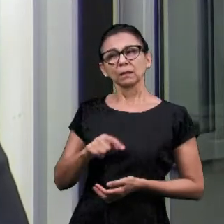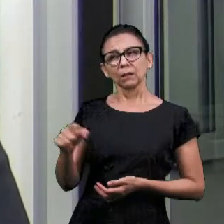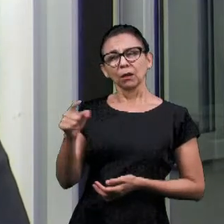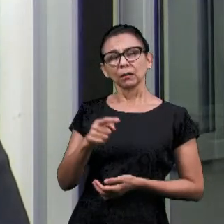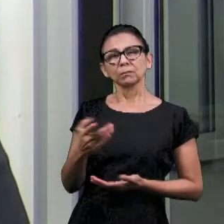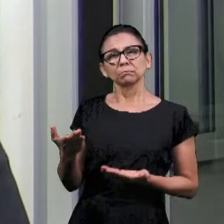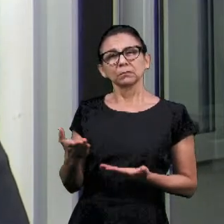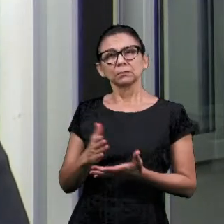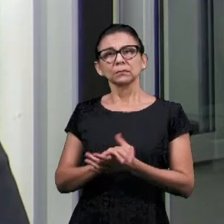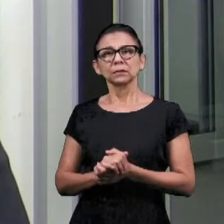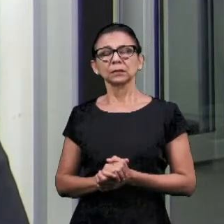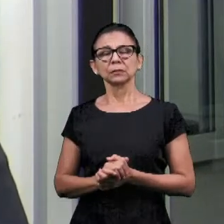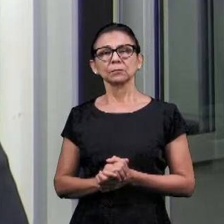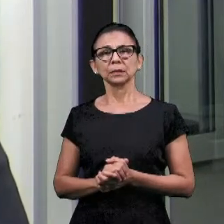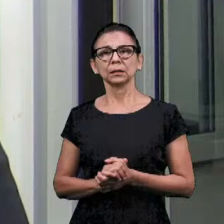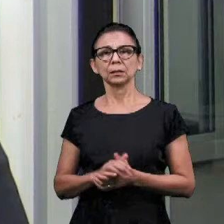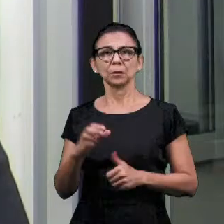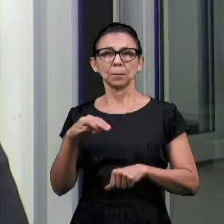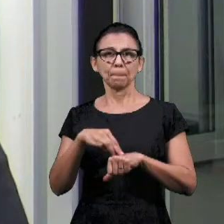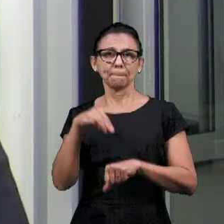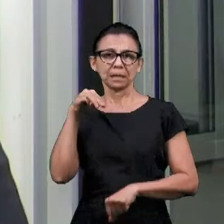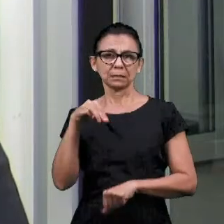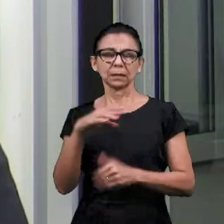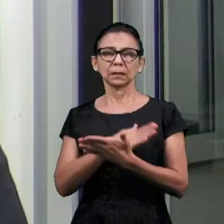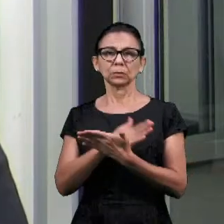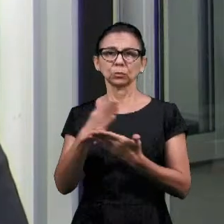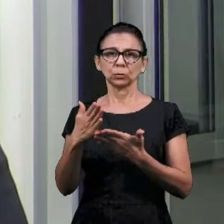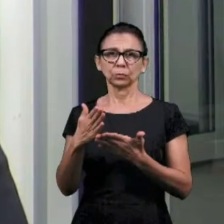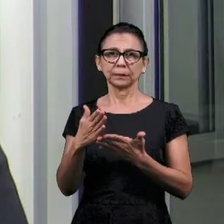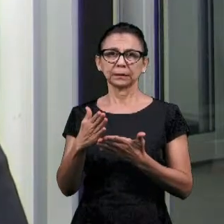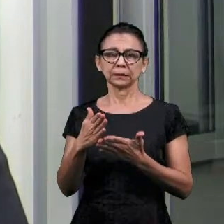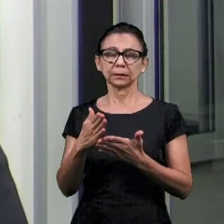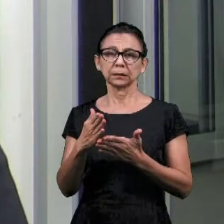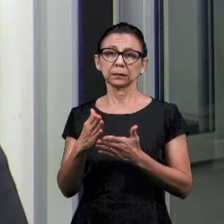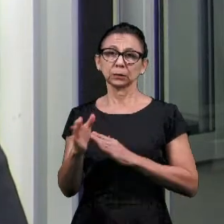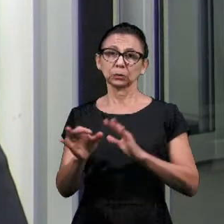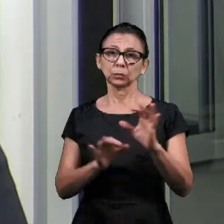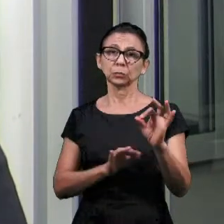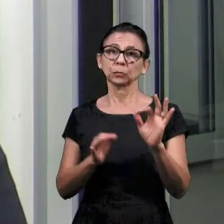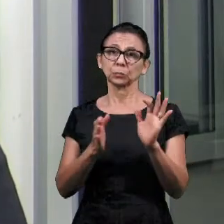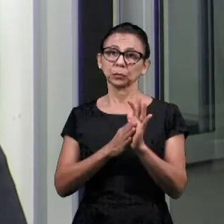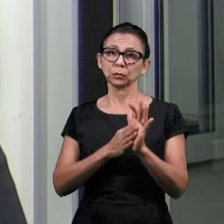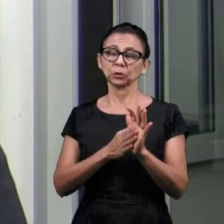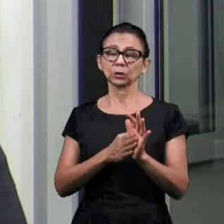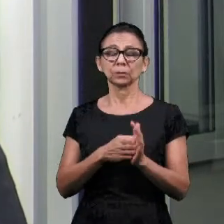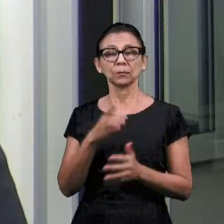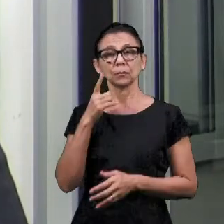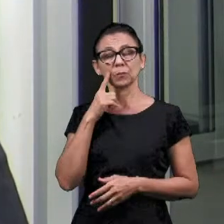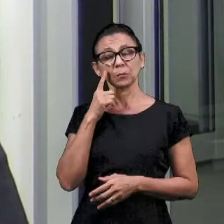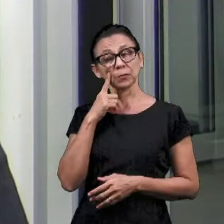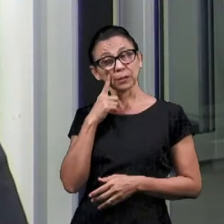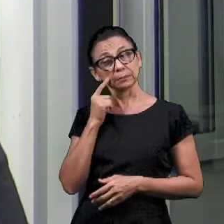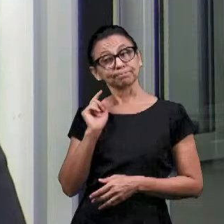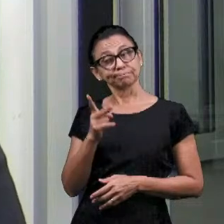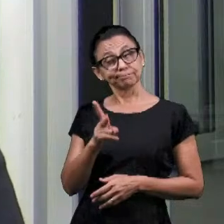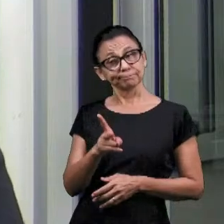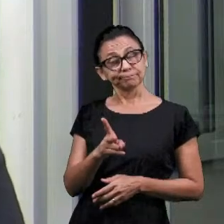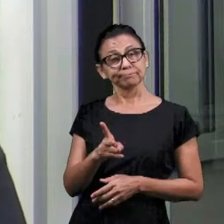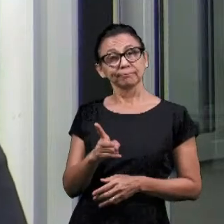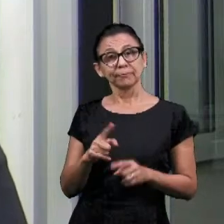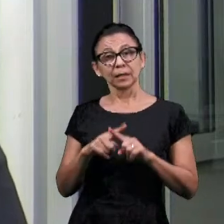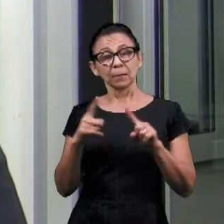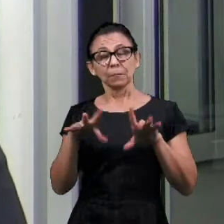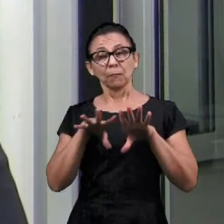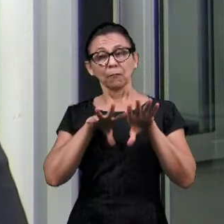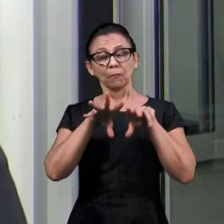está começando um projeto aí, vendo se a gente toca adiante, mas a minha